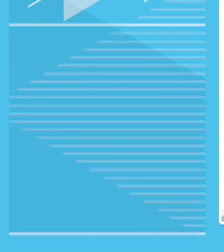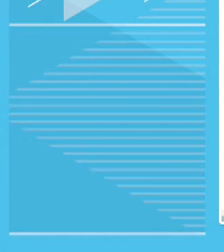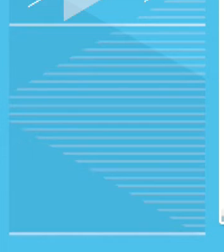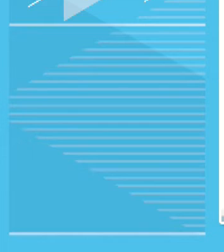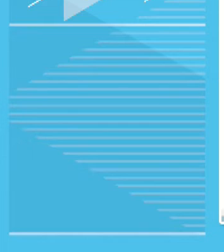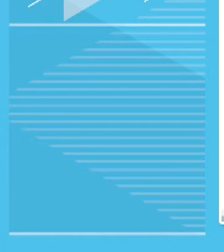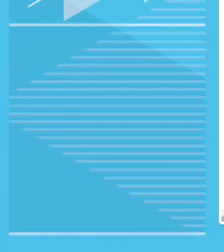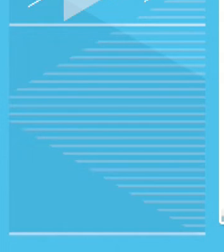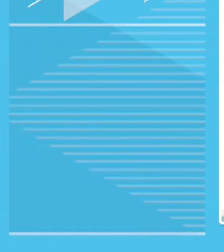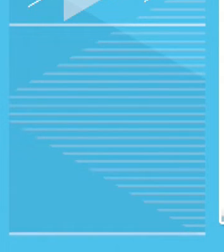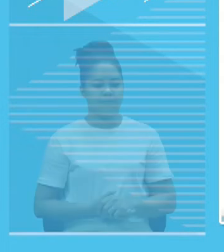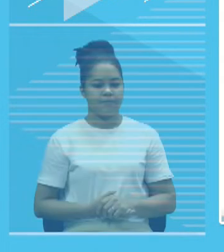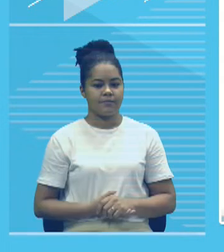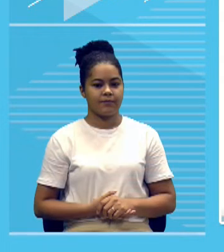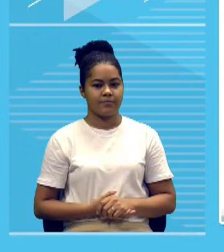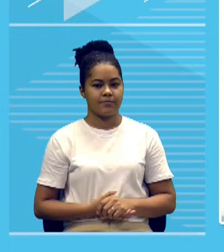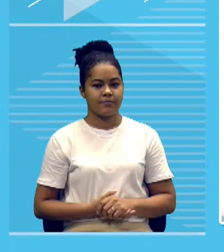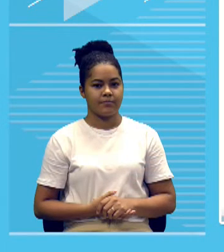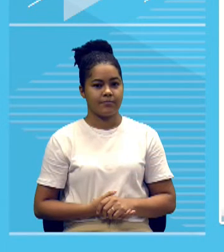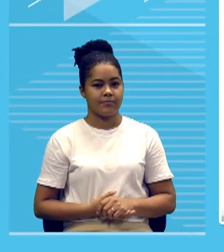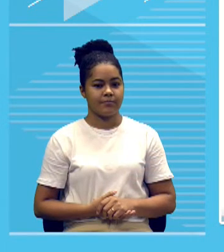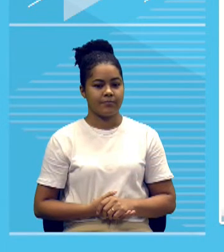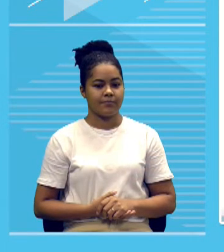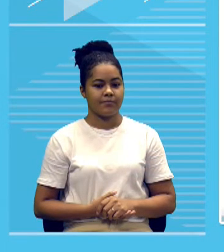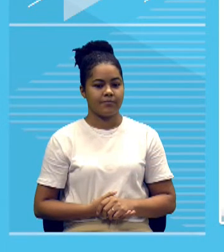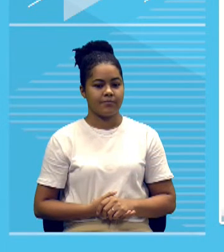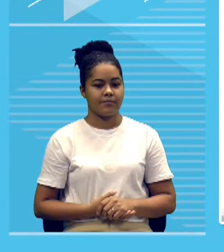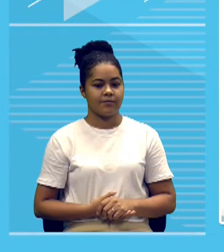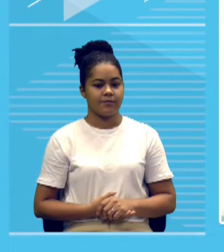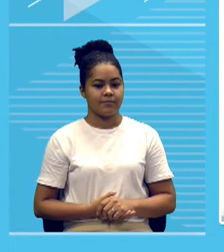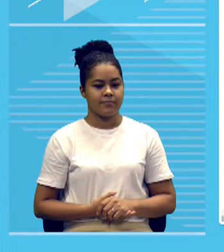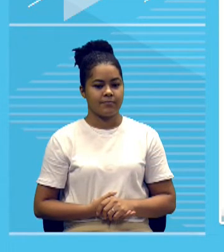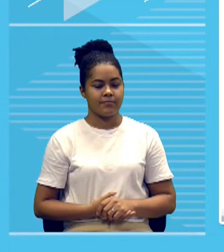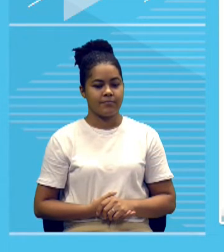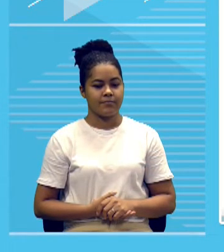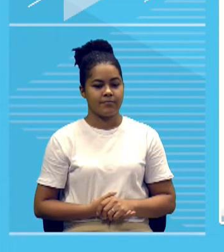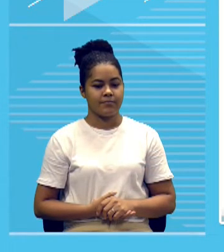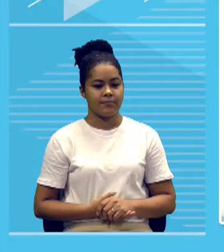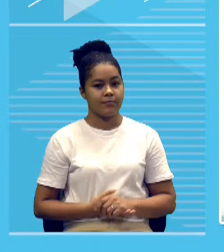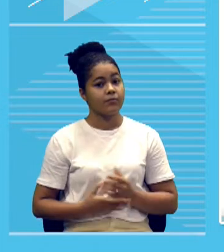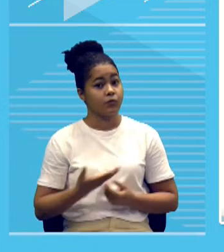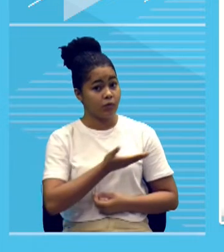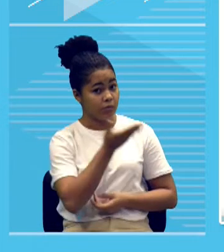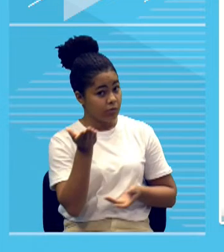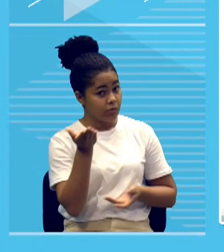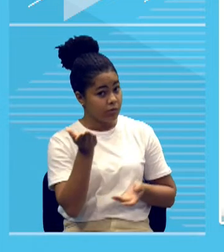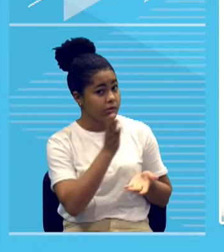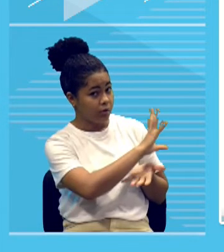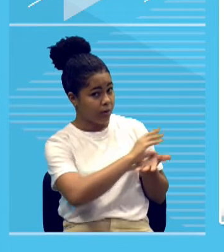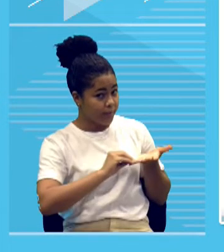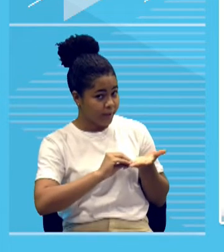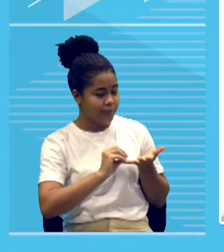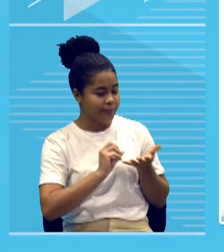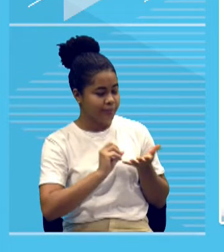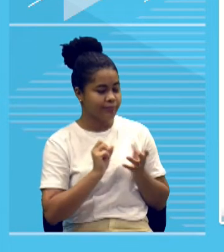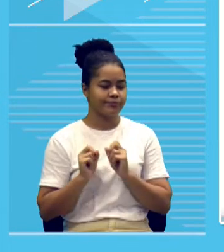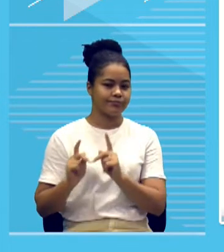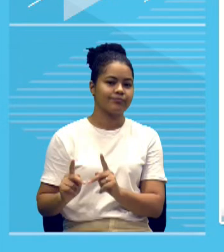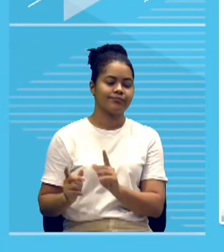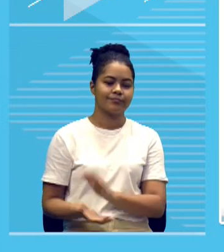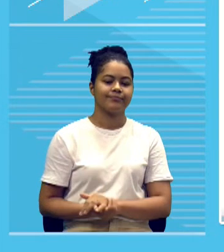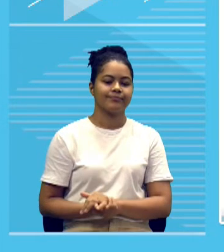E essas anotar as vantagens e as vantagens e as desvantagens é isso